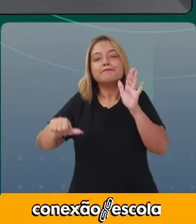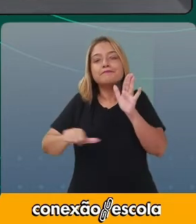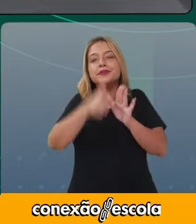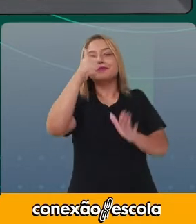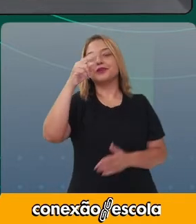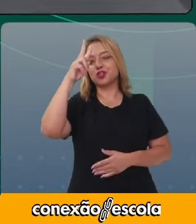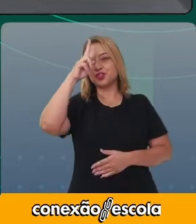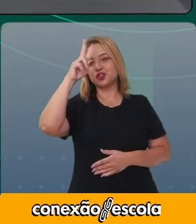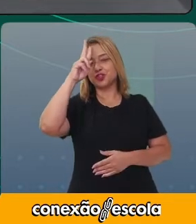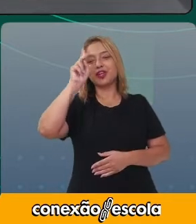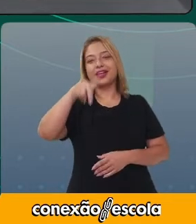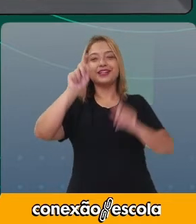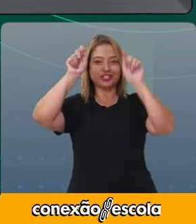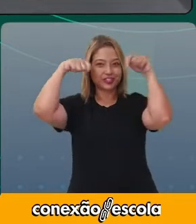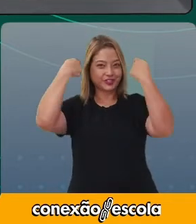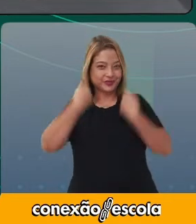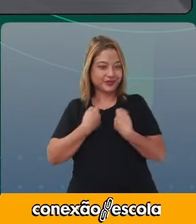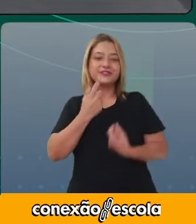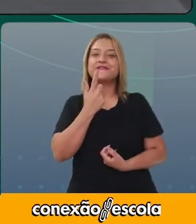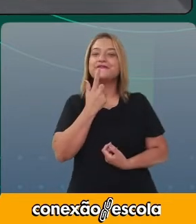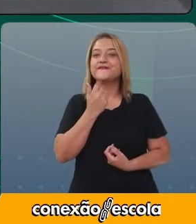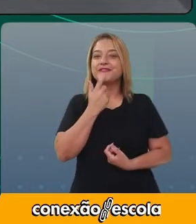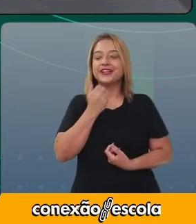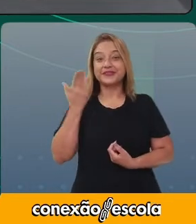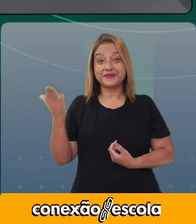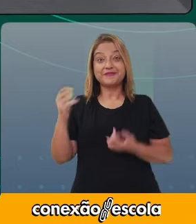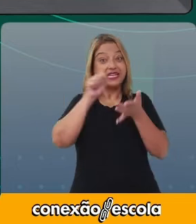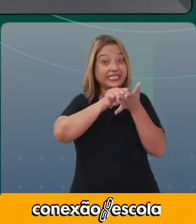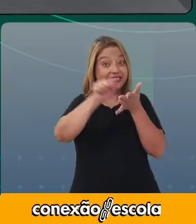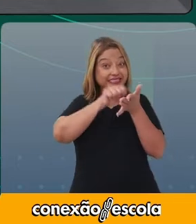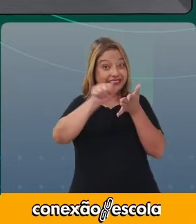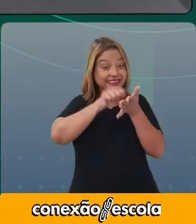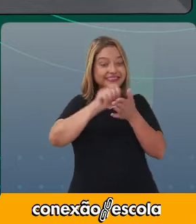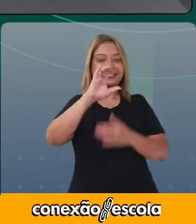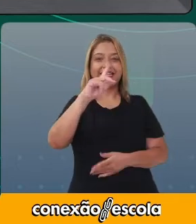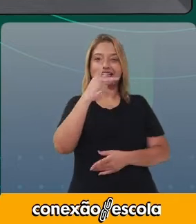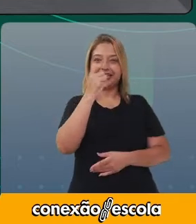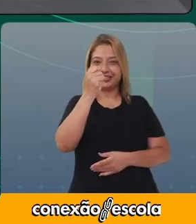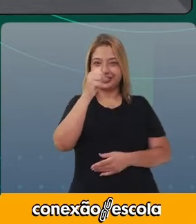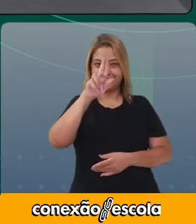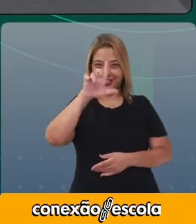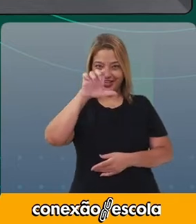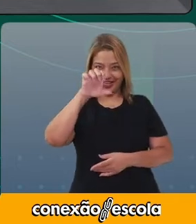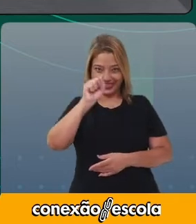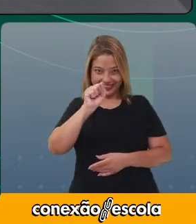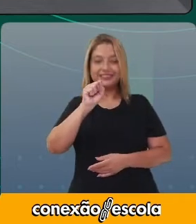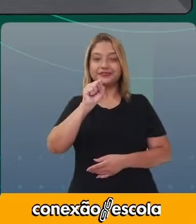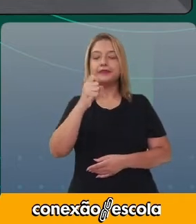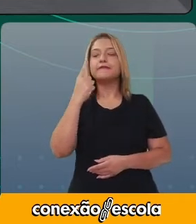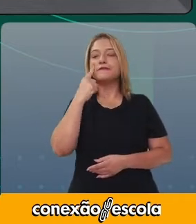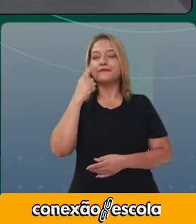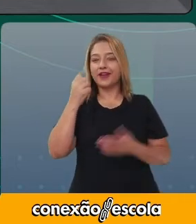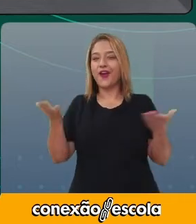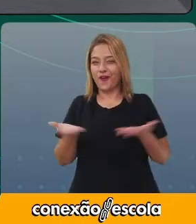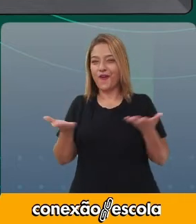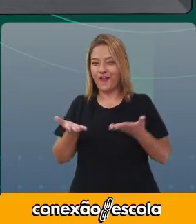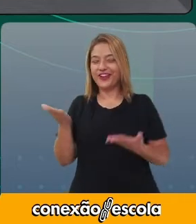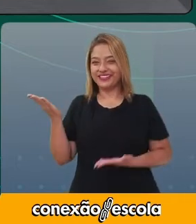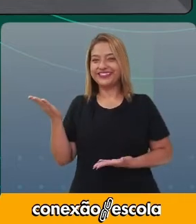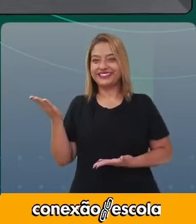história do Chapeuzinho Vermelho, escrita por Charles Perrault. Vamos